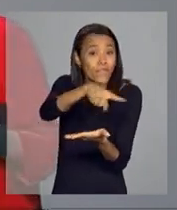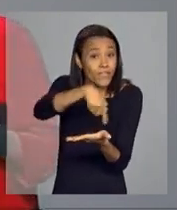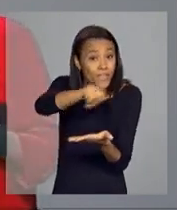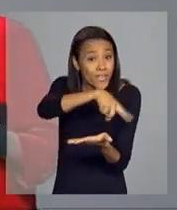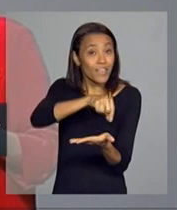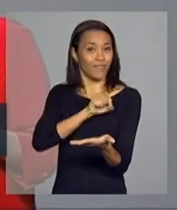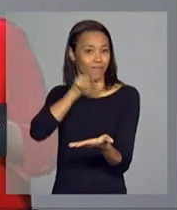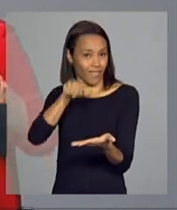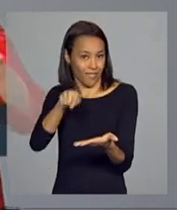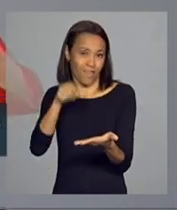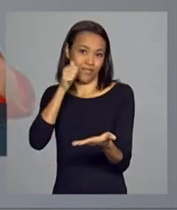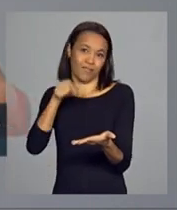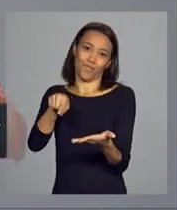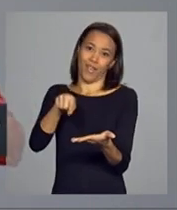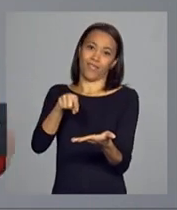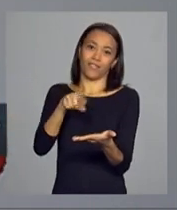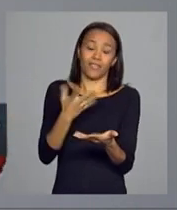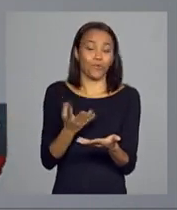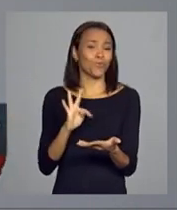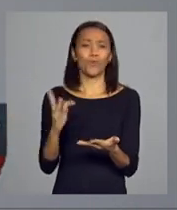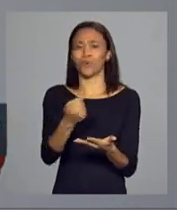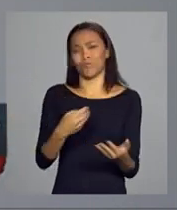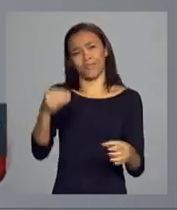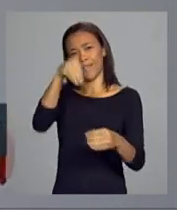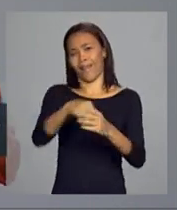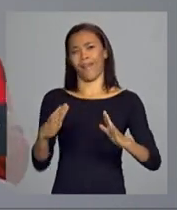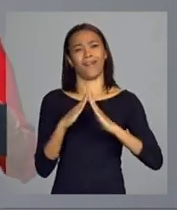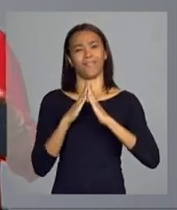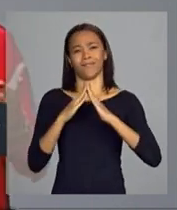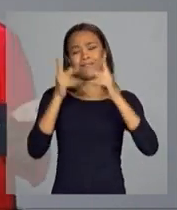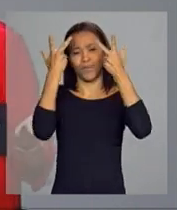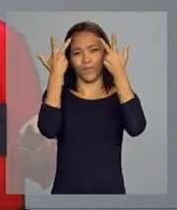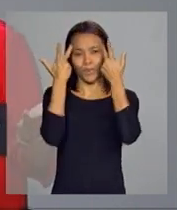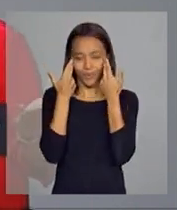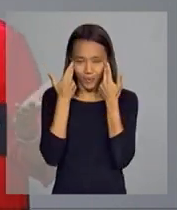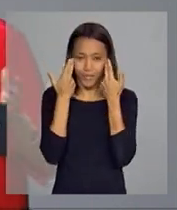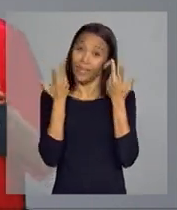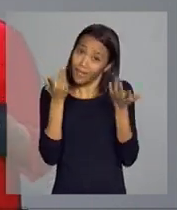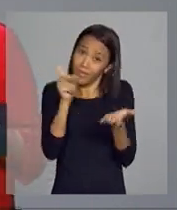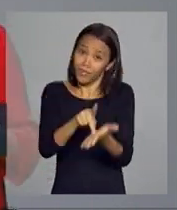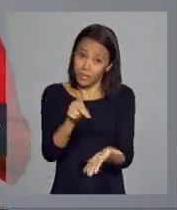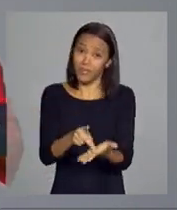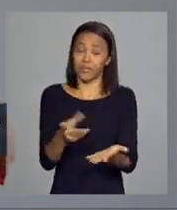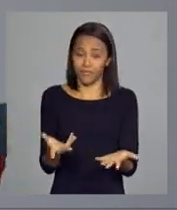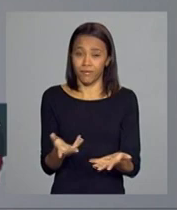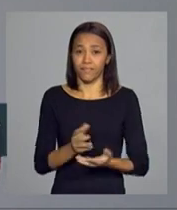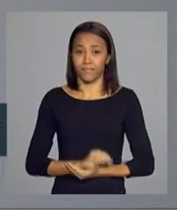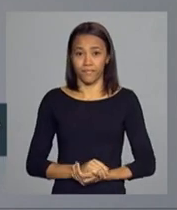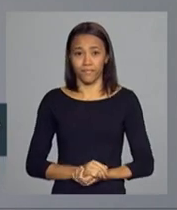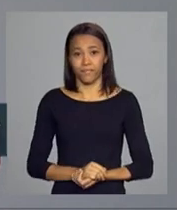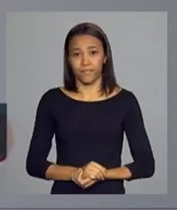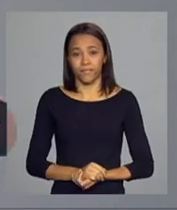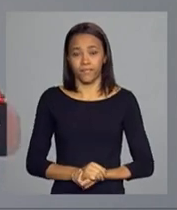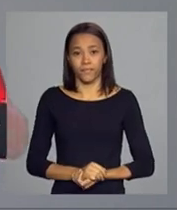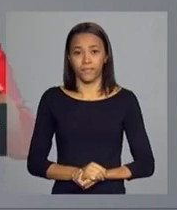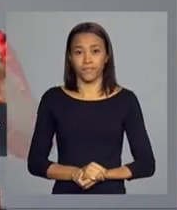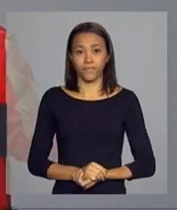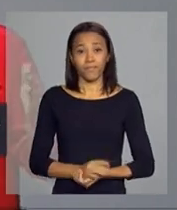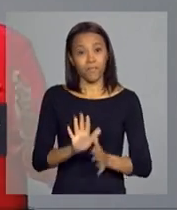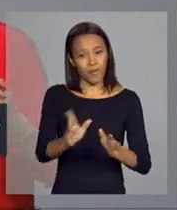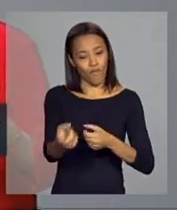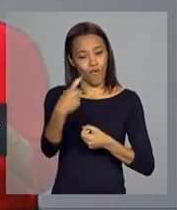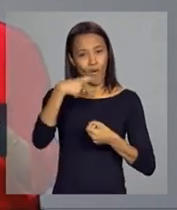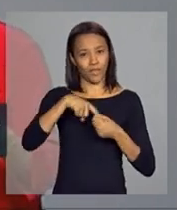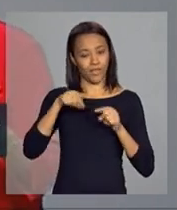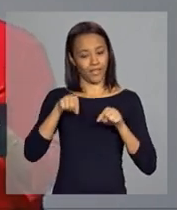primeira metade. Então fica todo mundo em casa. E é verdade. Mas voltando